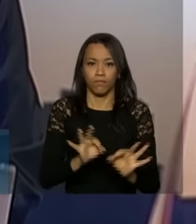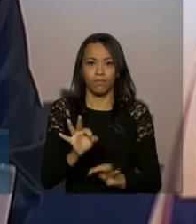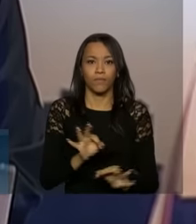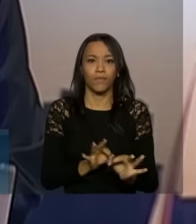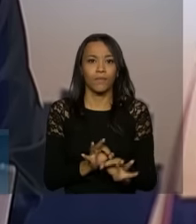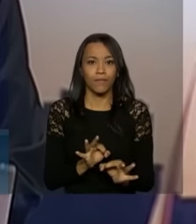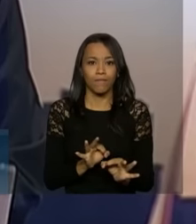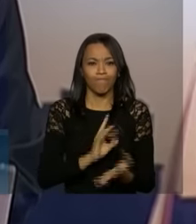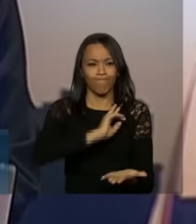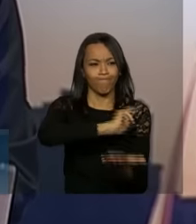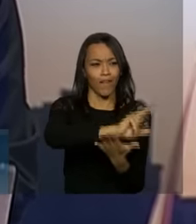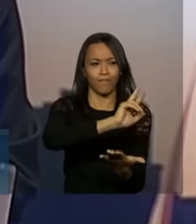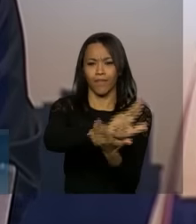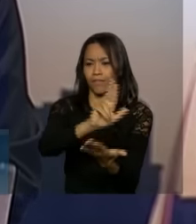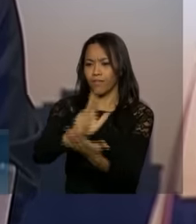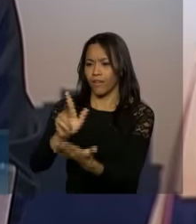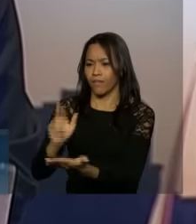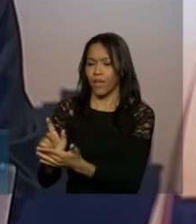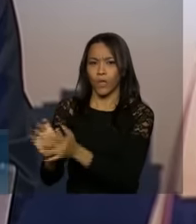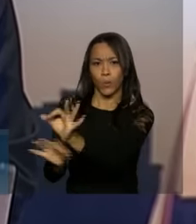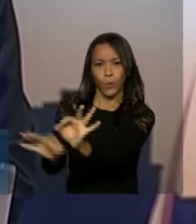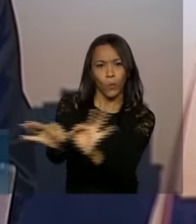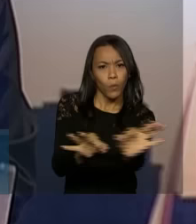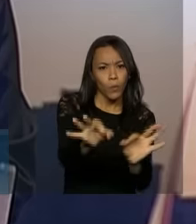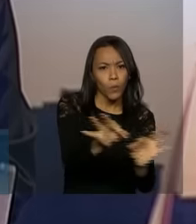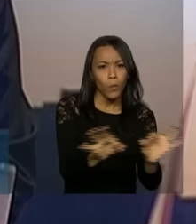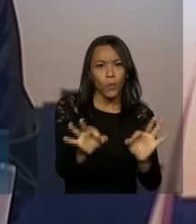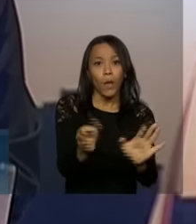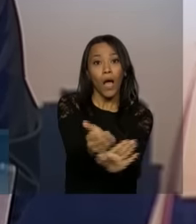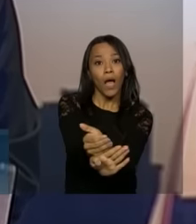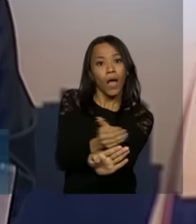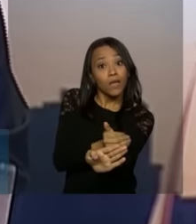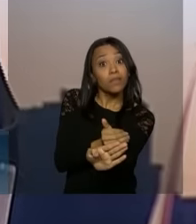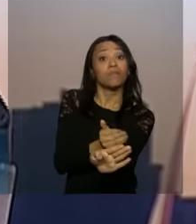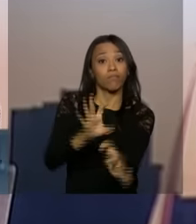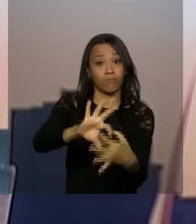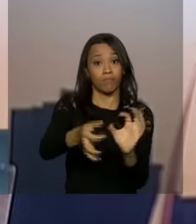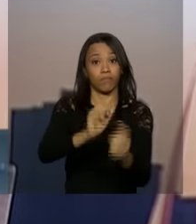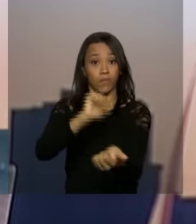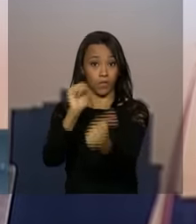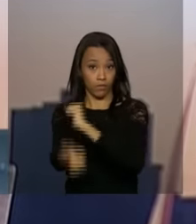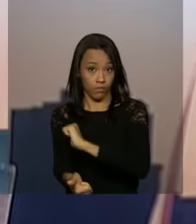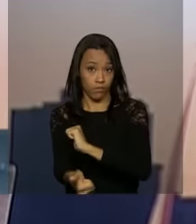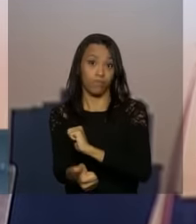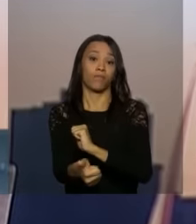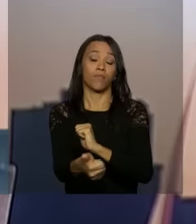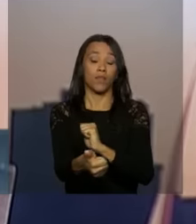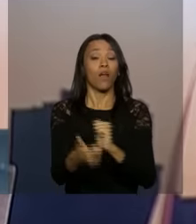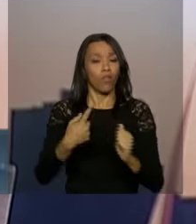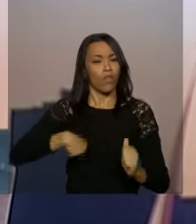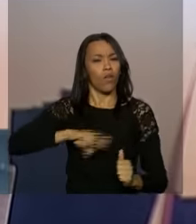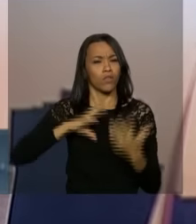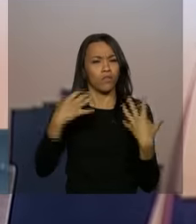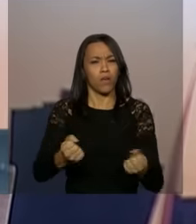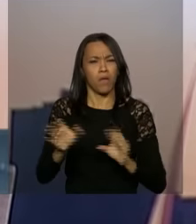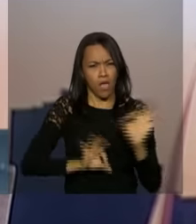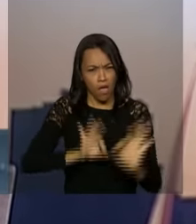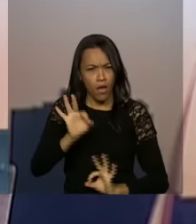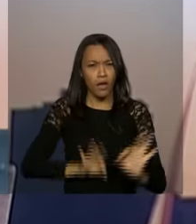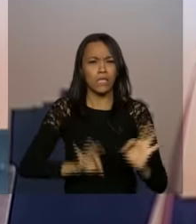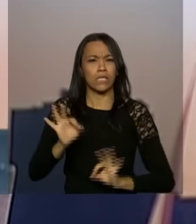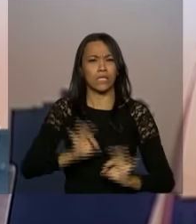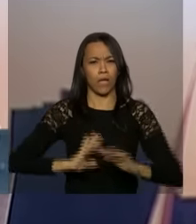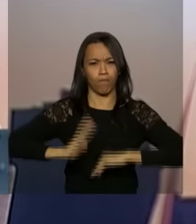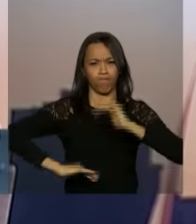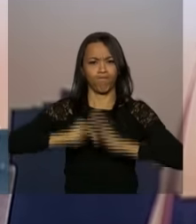uma série de atividades prévias à Olimpíada. Realizaremos, sem sombra de dúvida, com competência, os